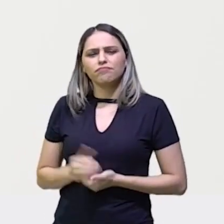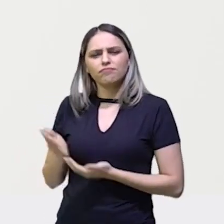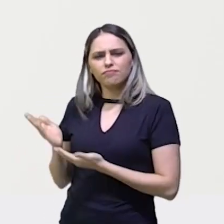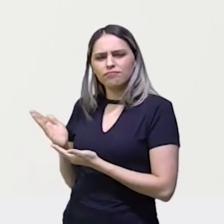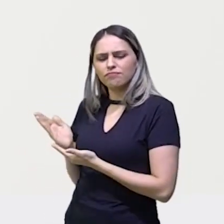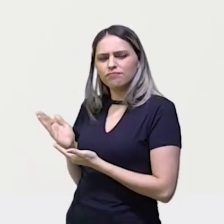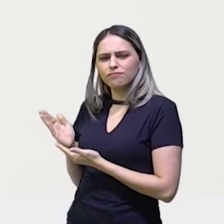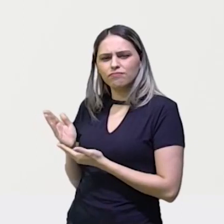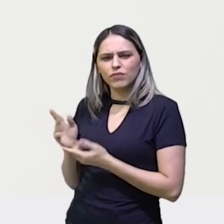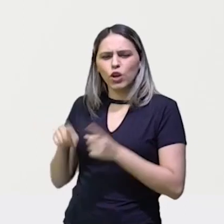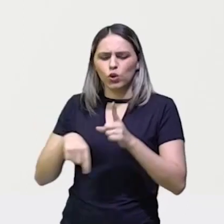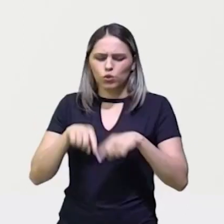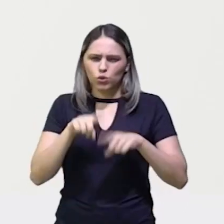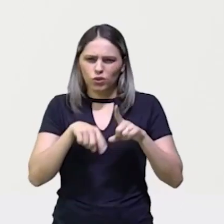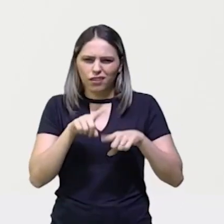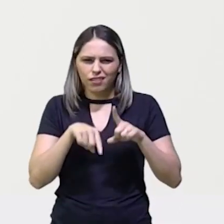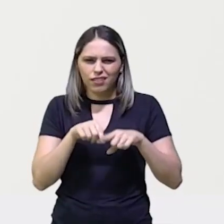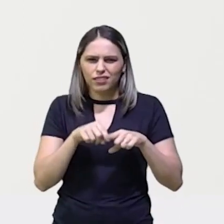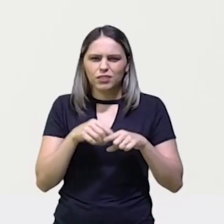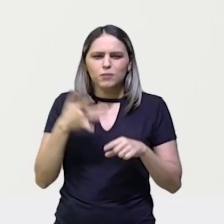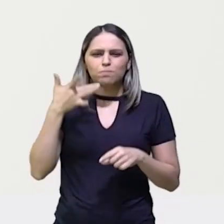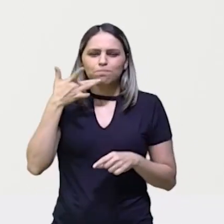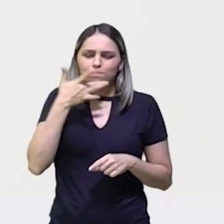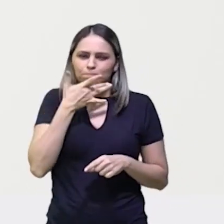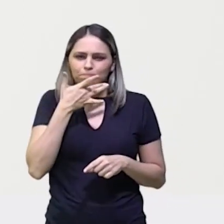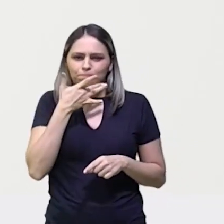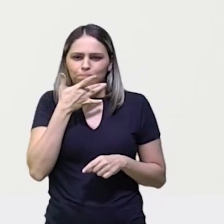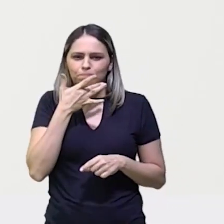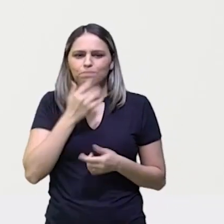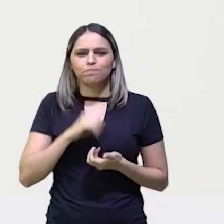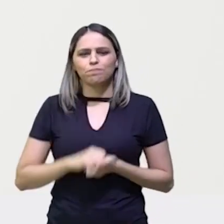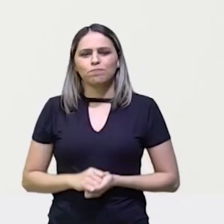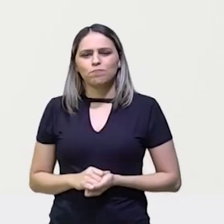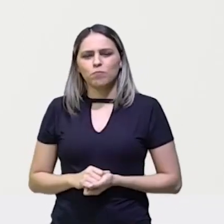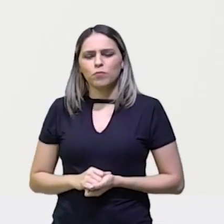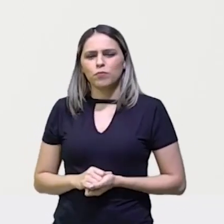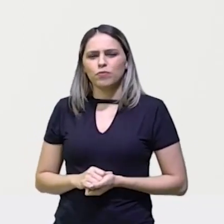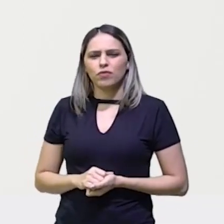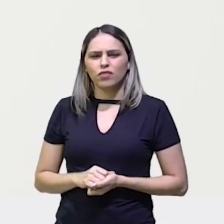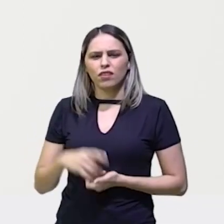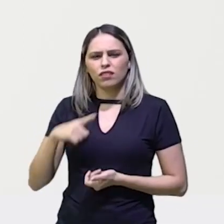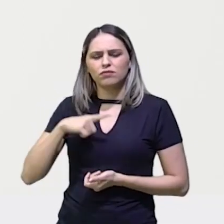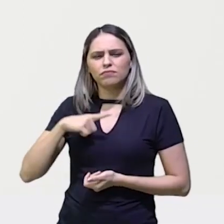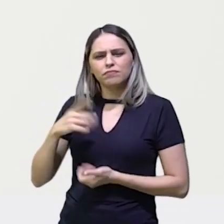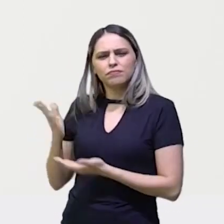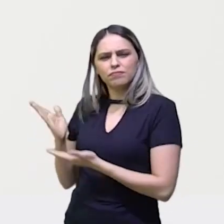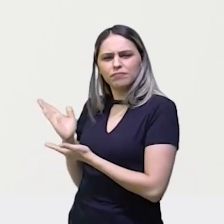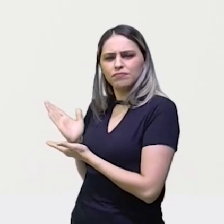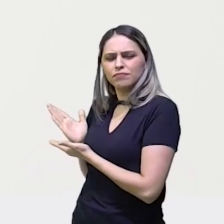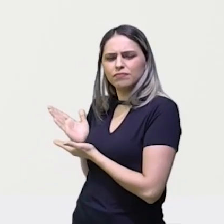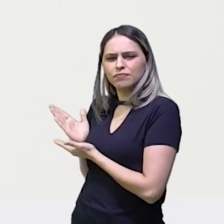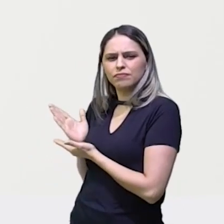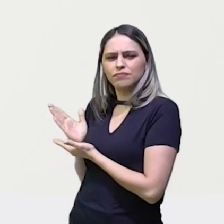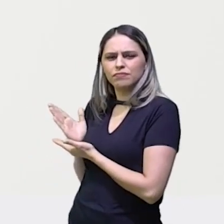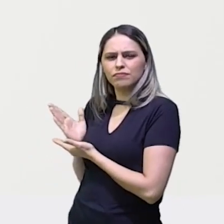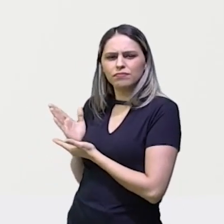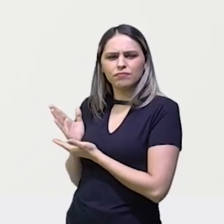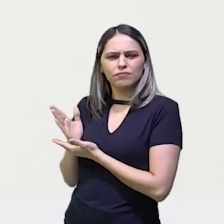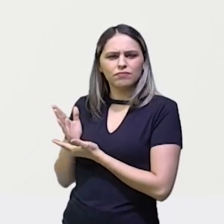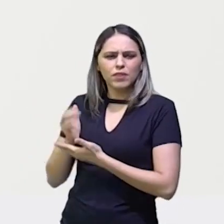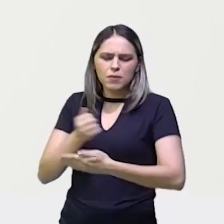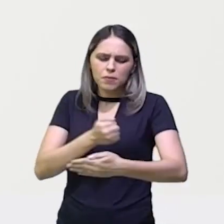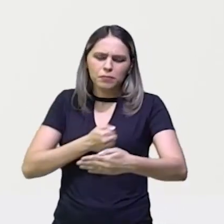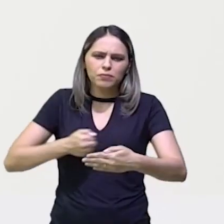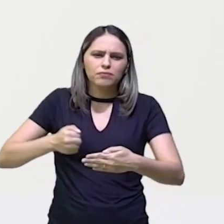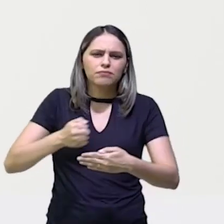imagem desse chocolate maravilhoso, e aqui, crianças, nós temos um mingau